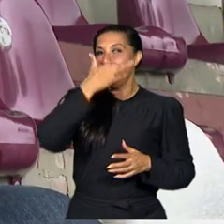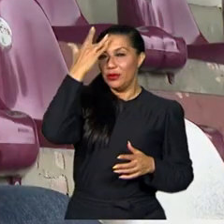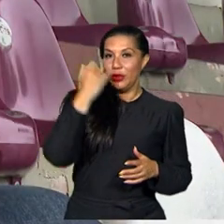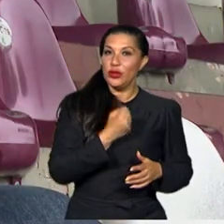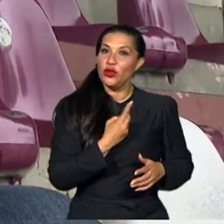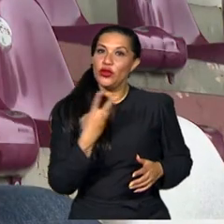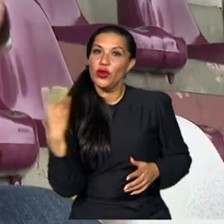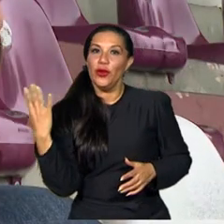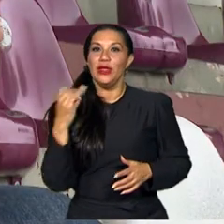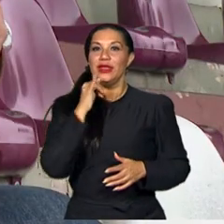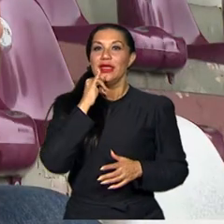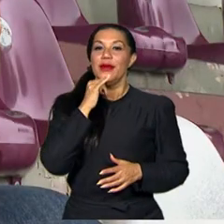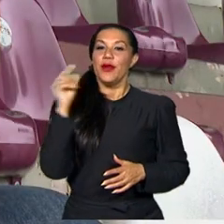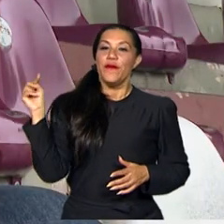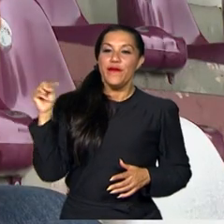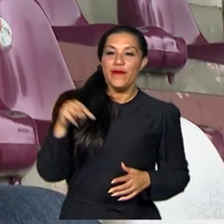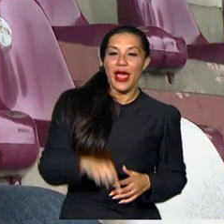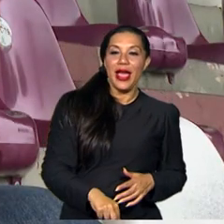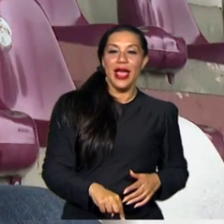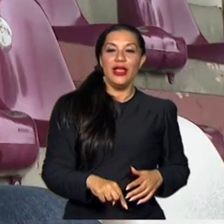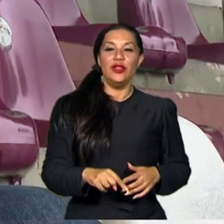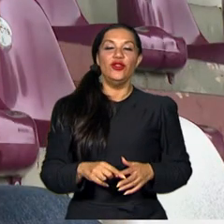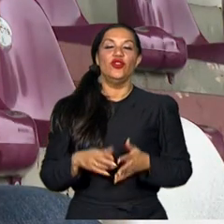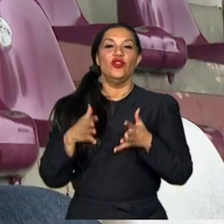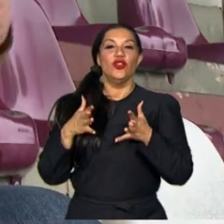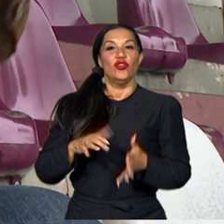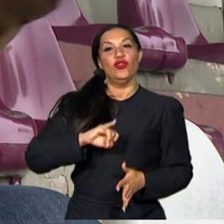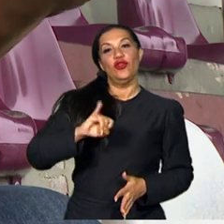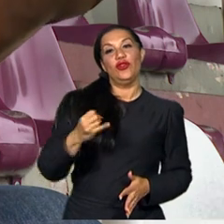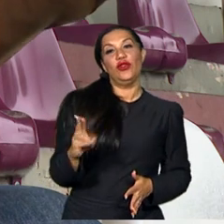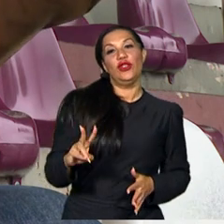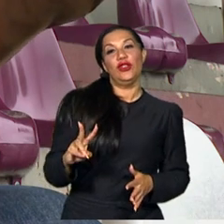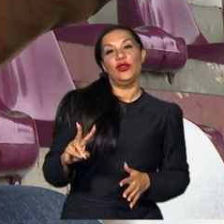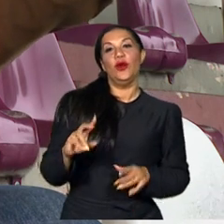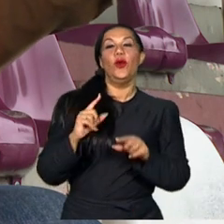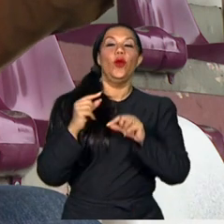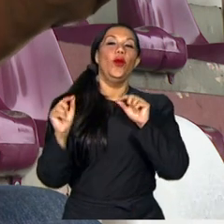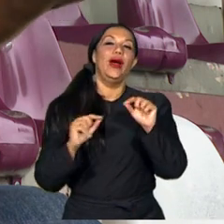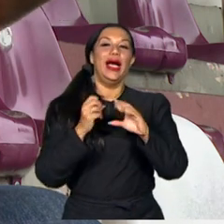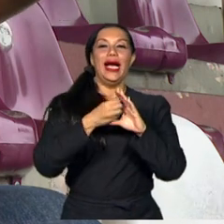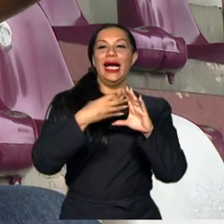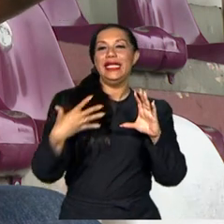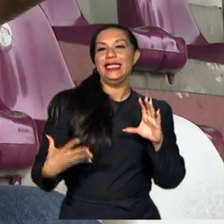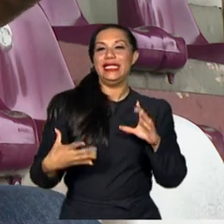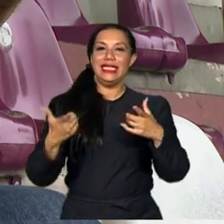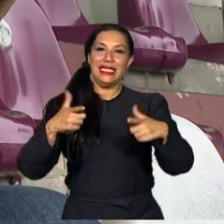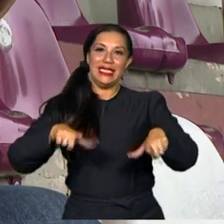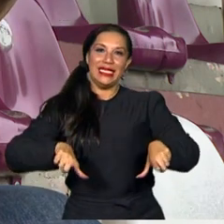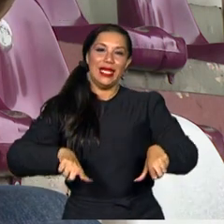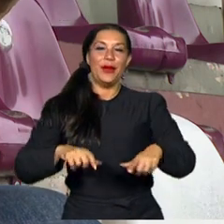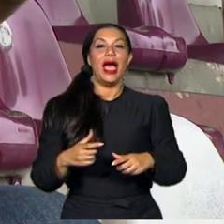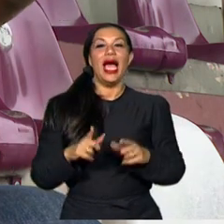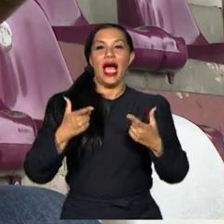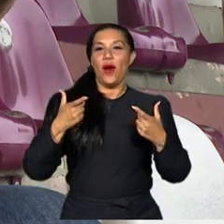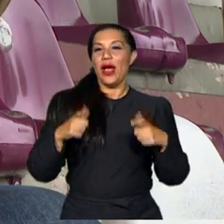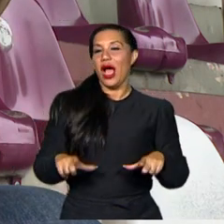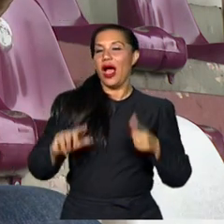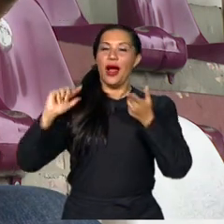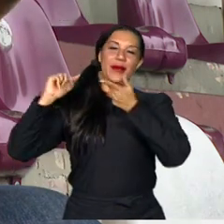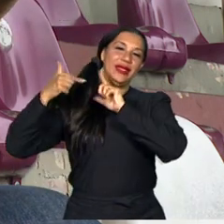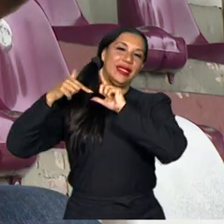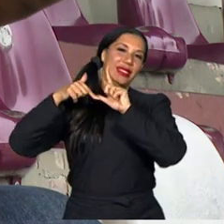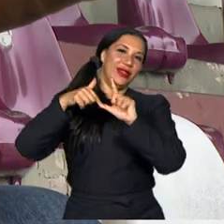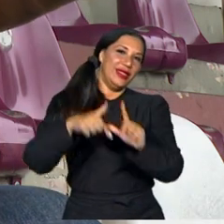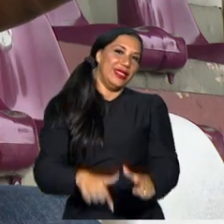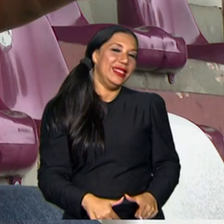a torcida vem aqui nos jogos do Juventus, justamente pela característica do campo. É um campo ainda tradicional,